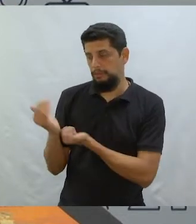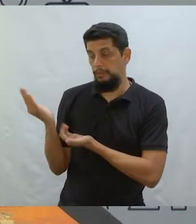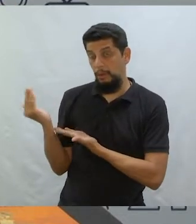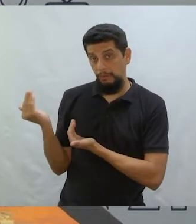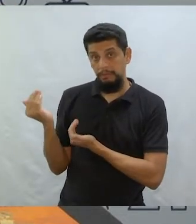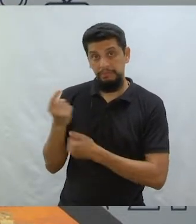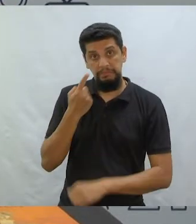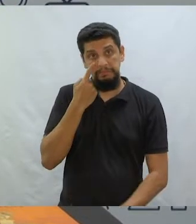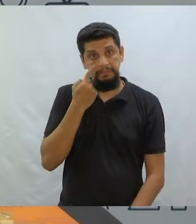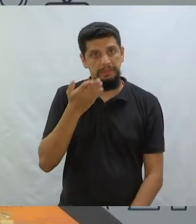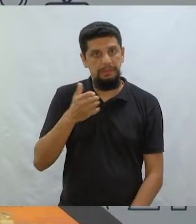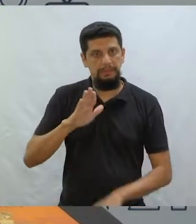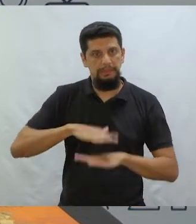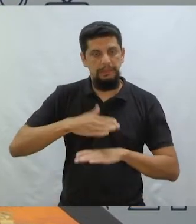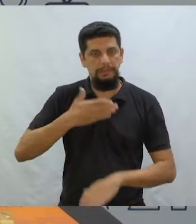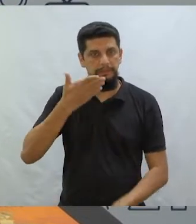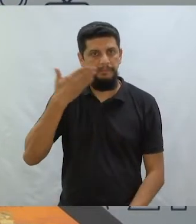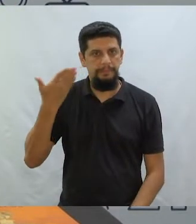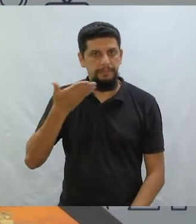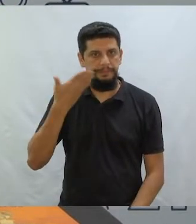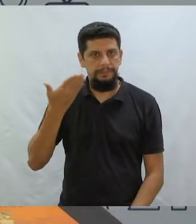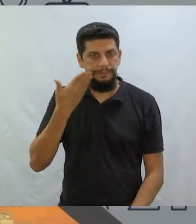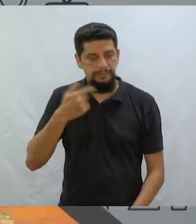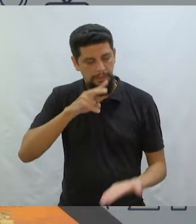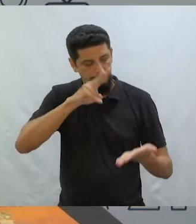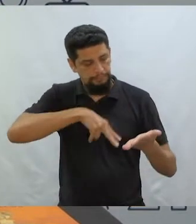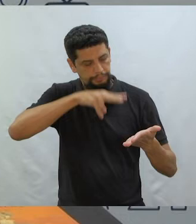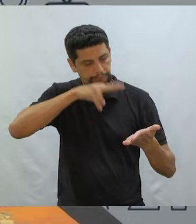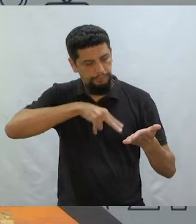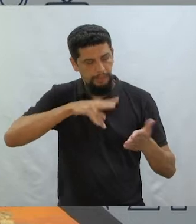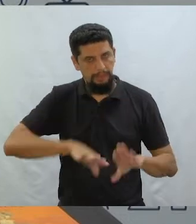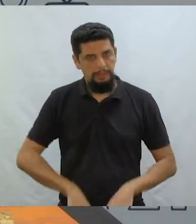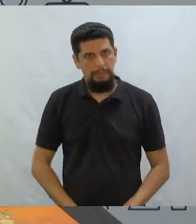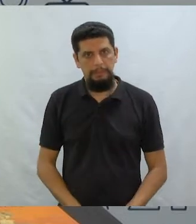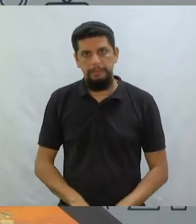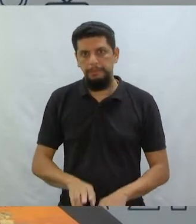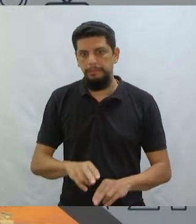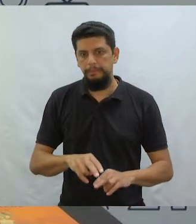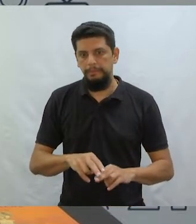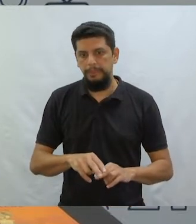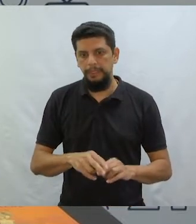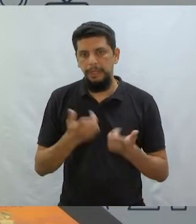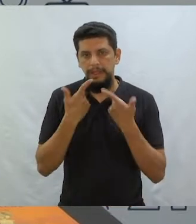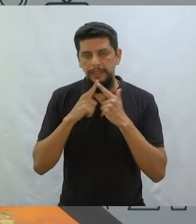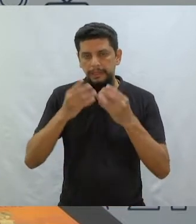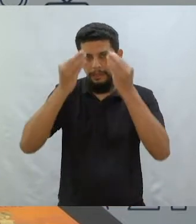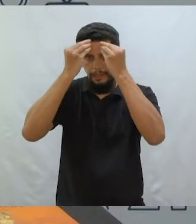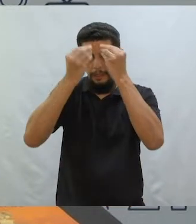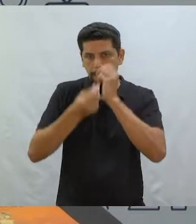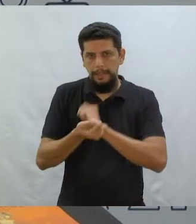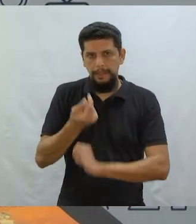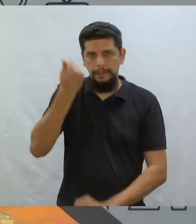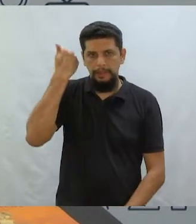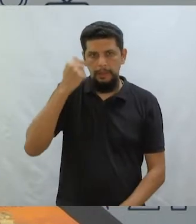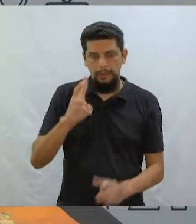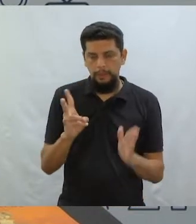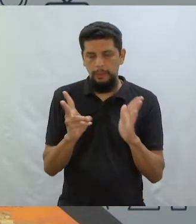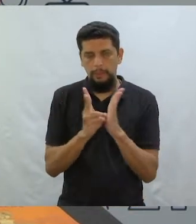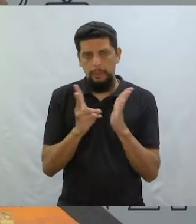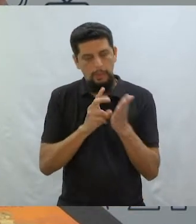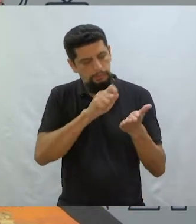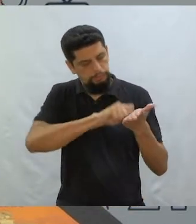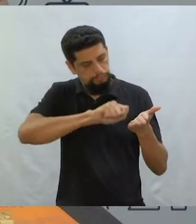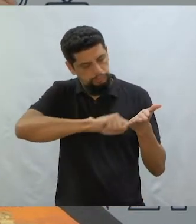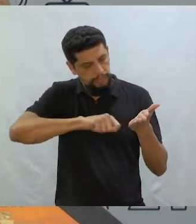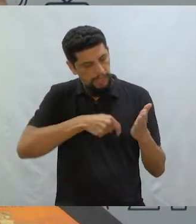então fica mais fácil de fazer a leitura por conta também da linguagem da época quando o guarani foi